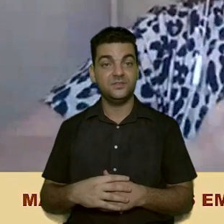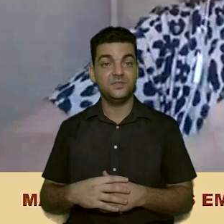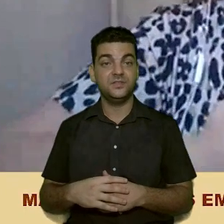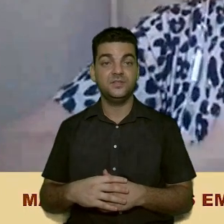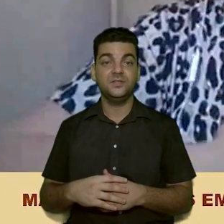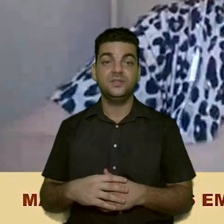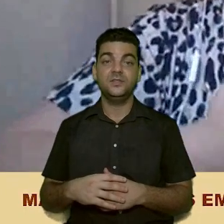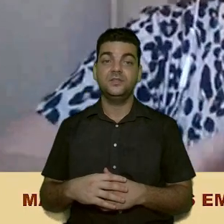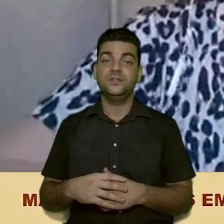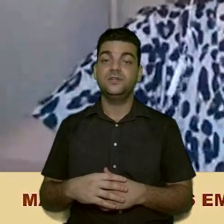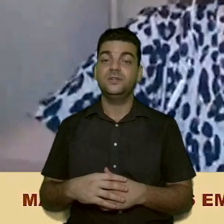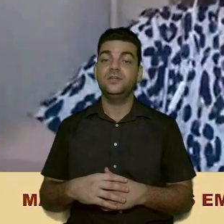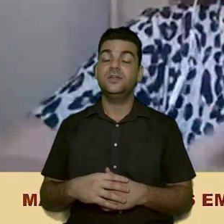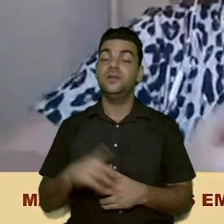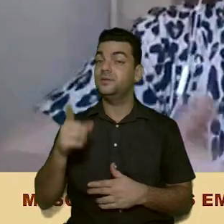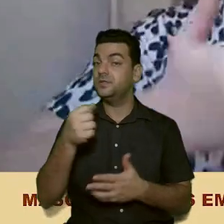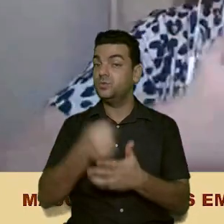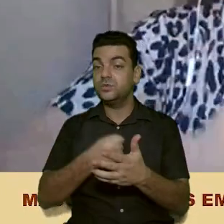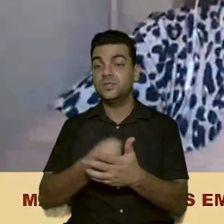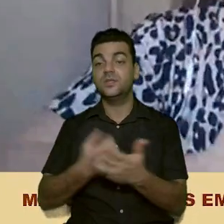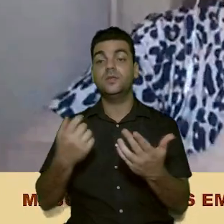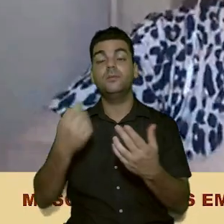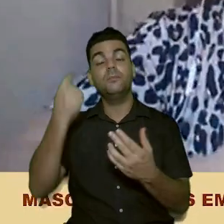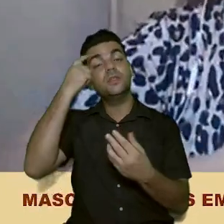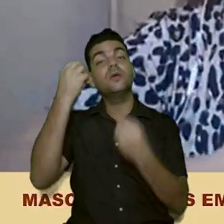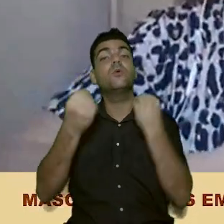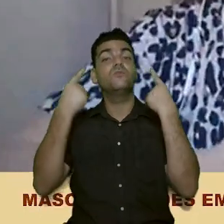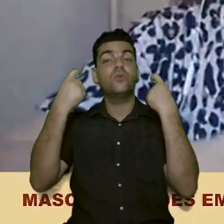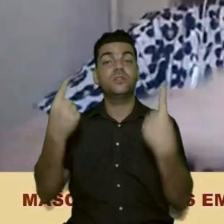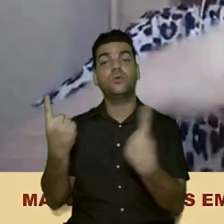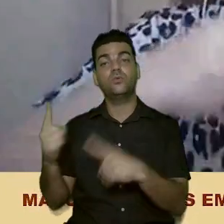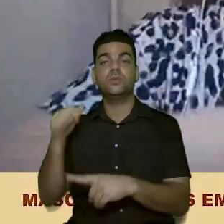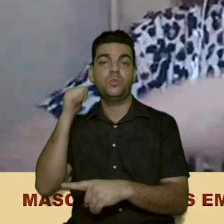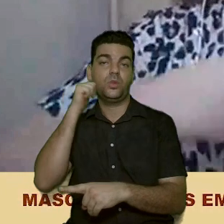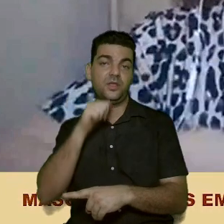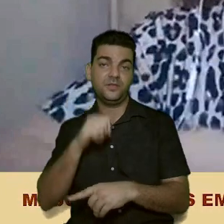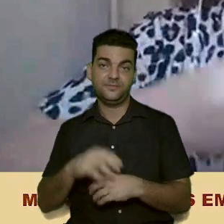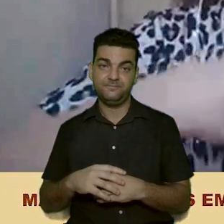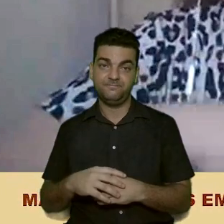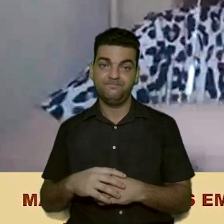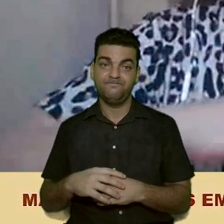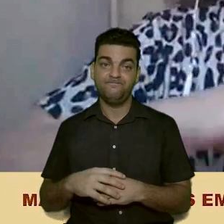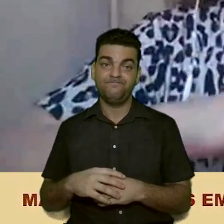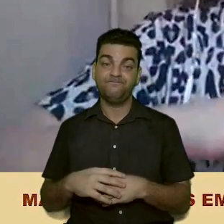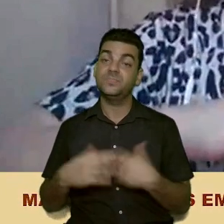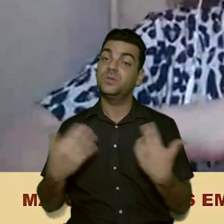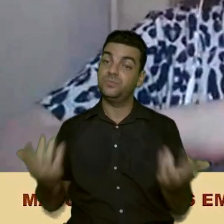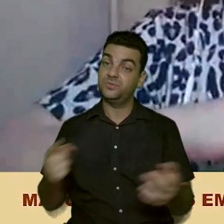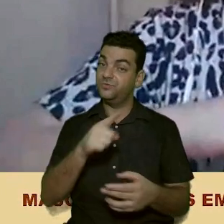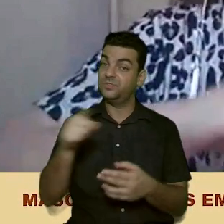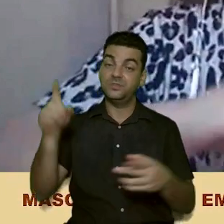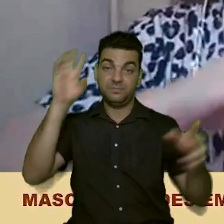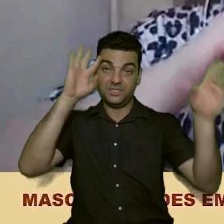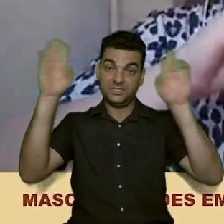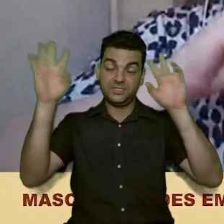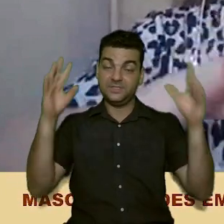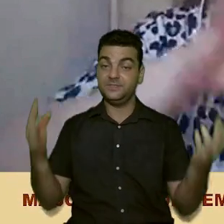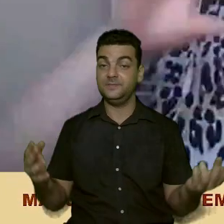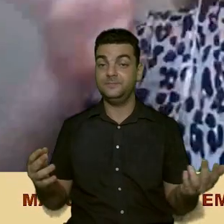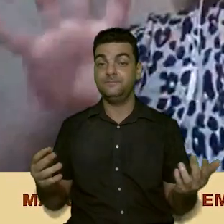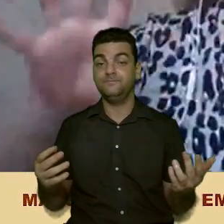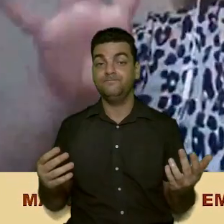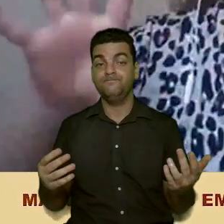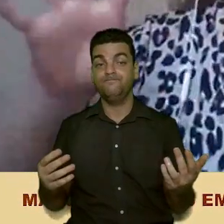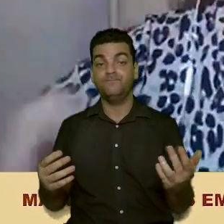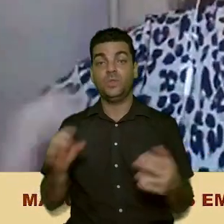né, no enfrentamento à violência contra a mulher, né? E isso requer um exercício de reflexão. Acho que para